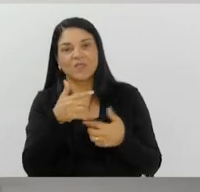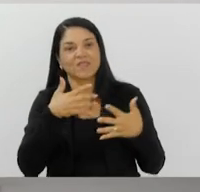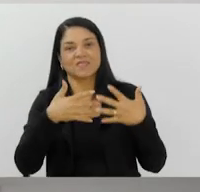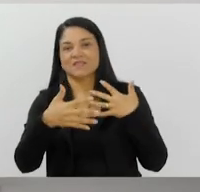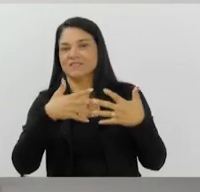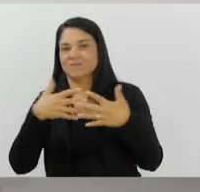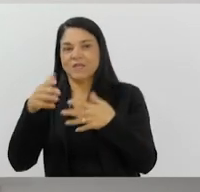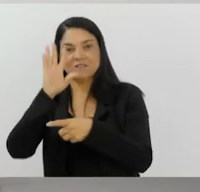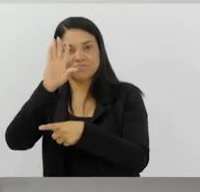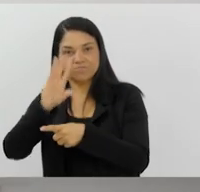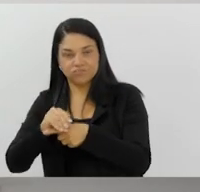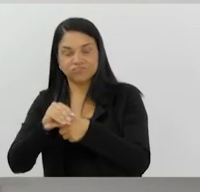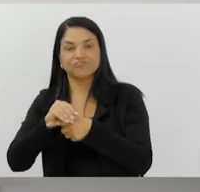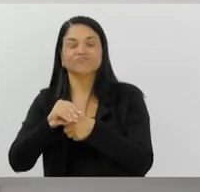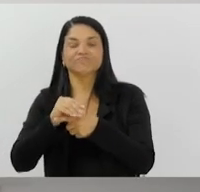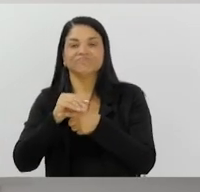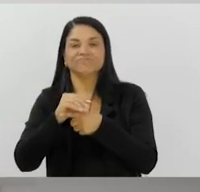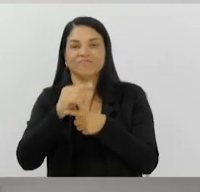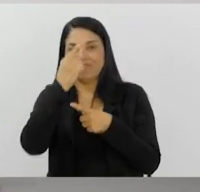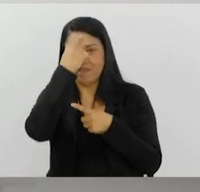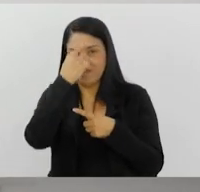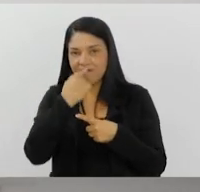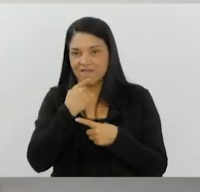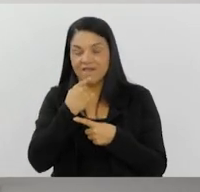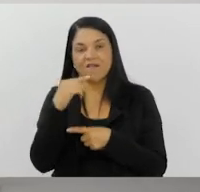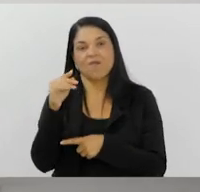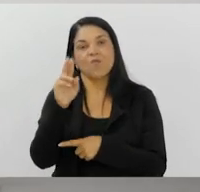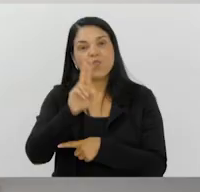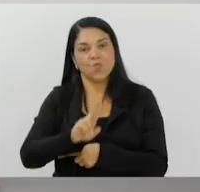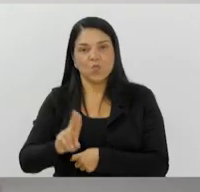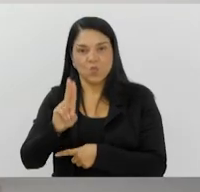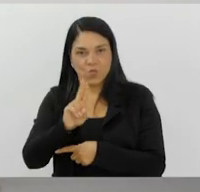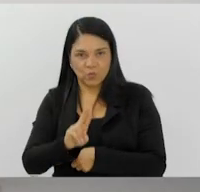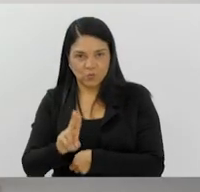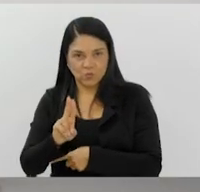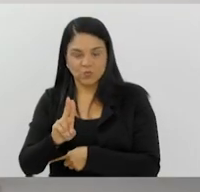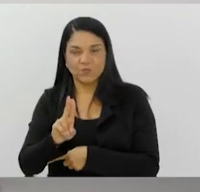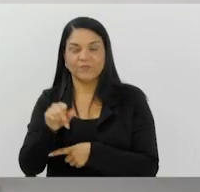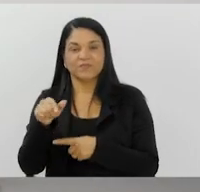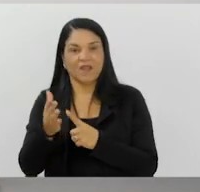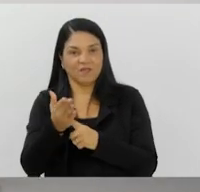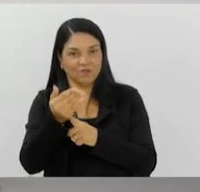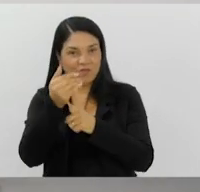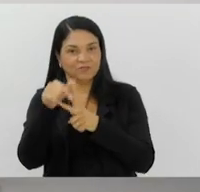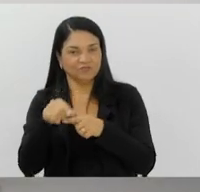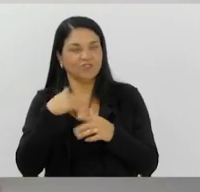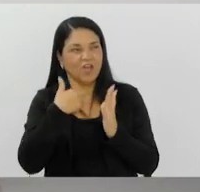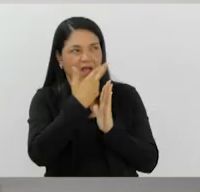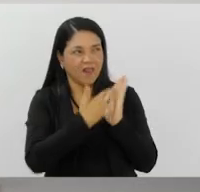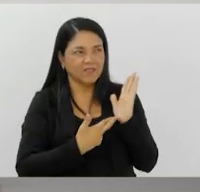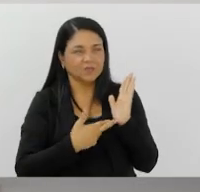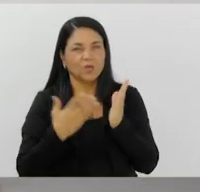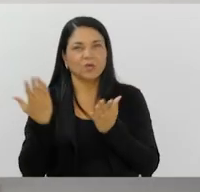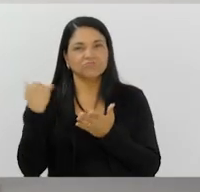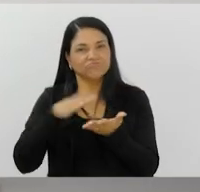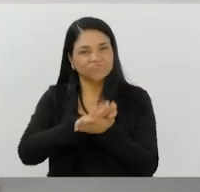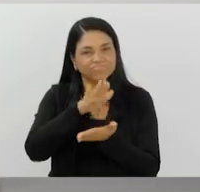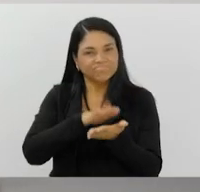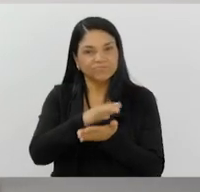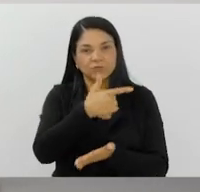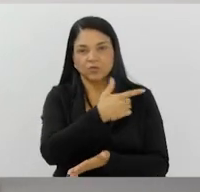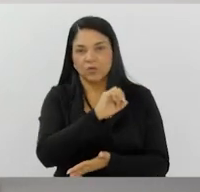reconhecimento facial então a gente eu tava lendo recentemente um relatório Ah que já foi publicado desde 2000 foi publicado em